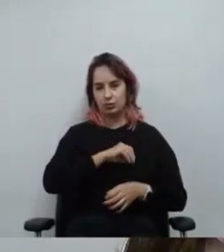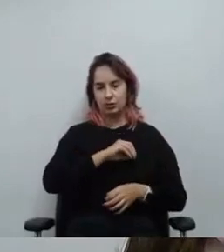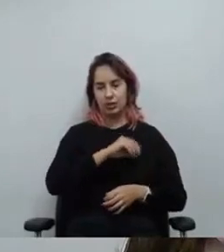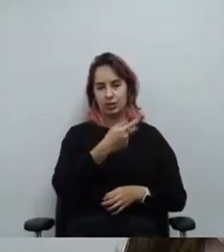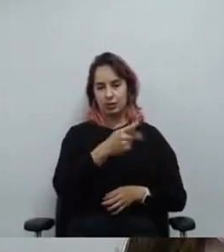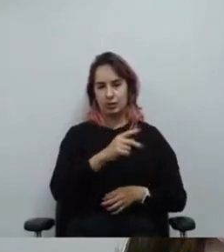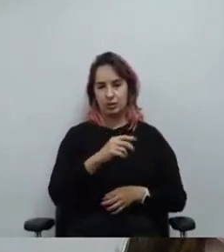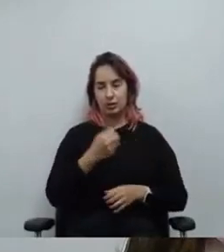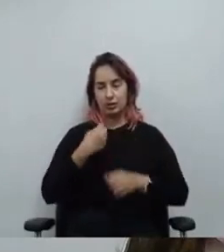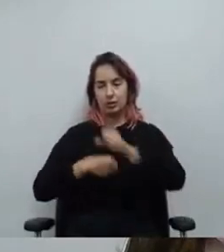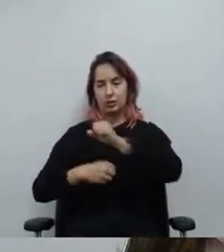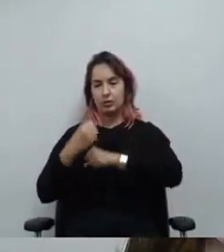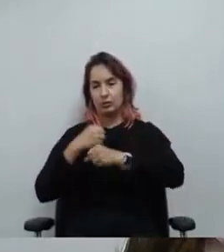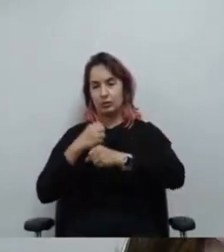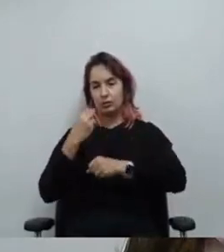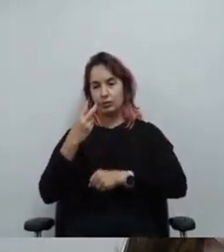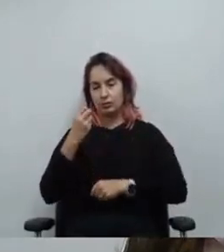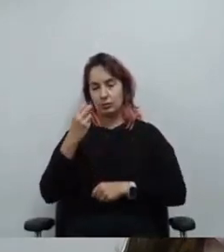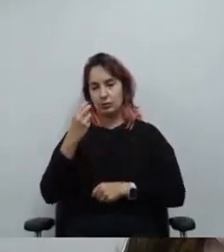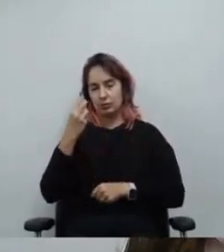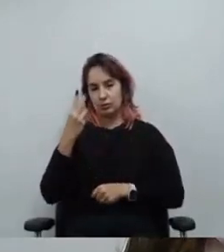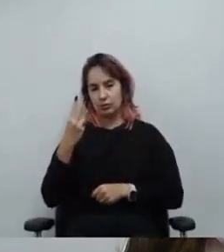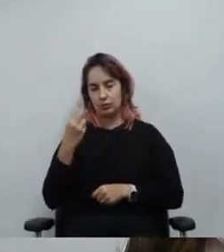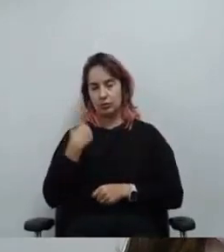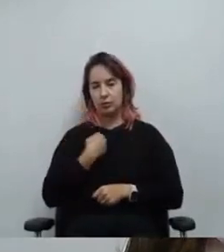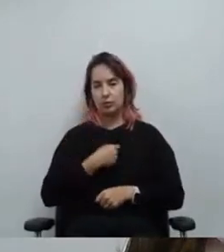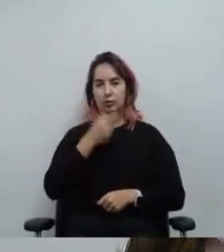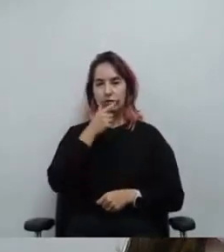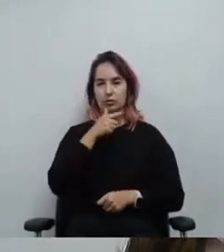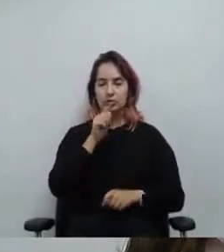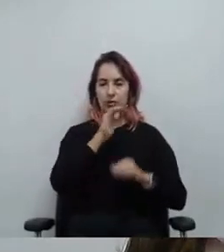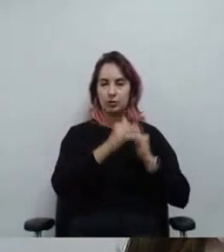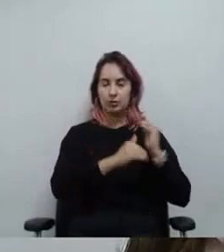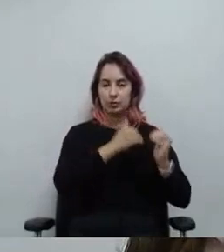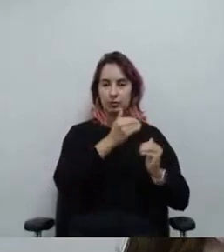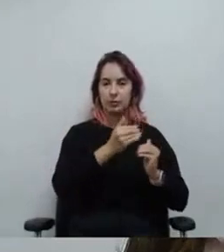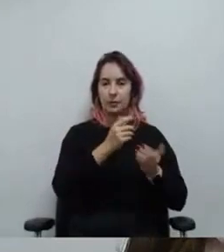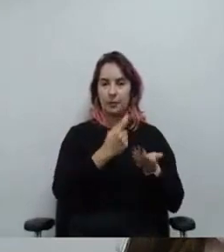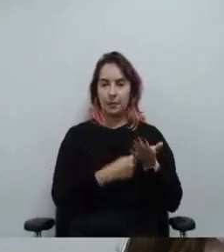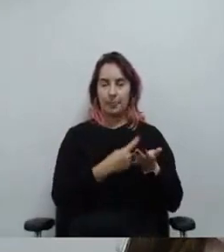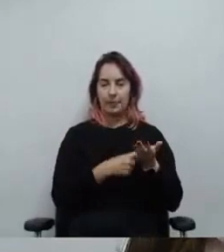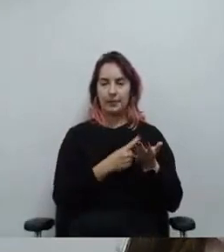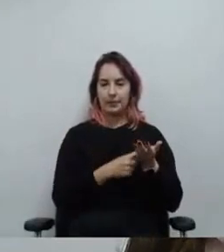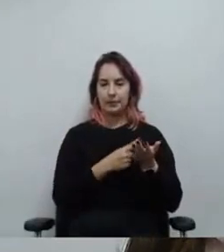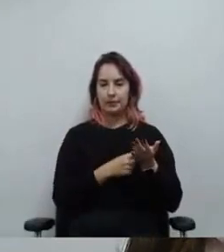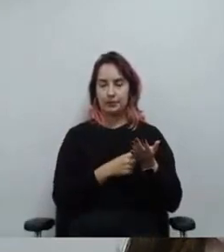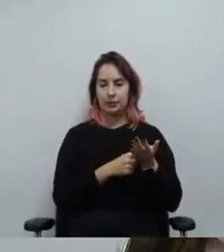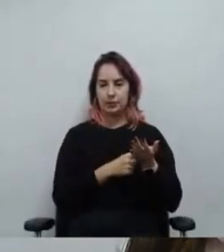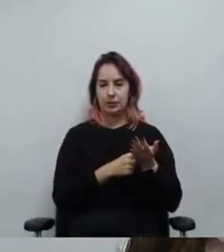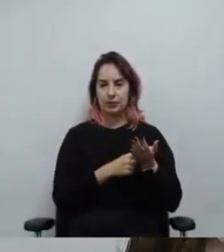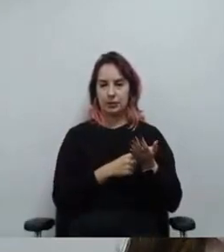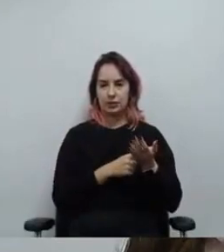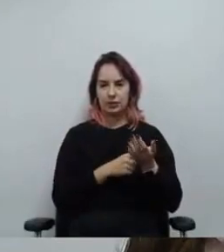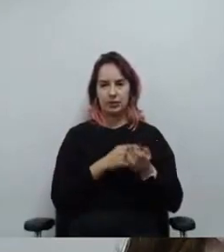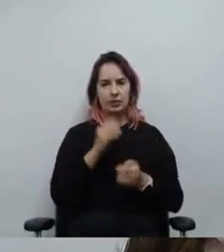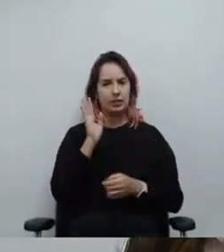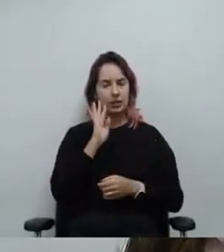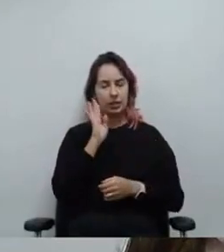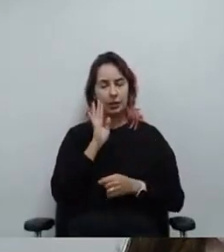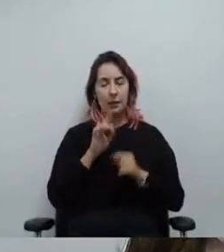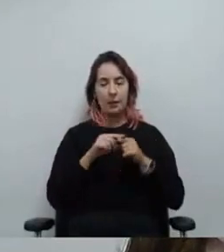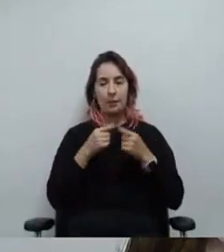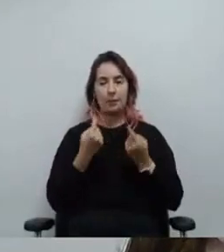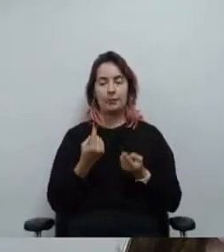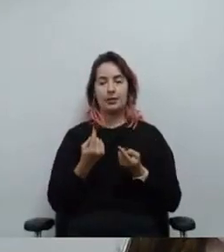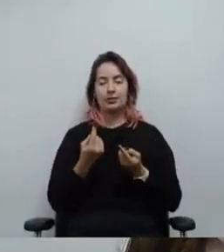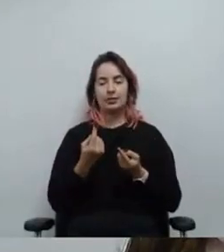nós tivemos, nós ainda conseguimos construir uma proposta naquele momento bastante interessante, mas